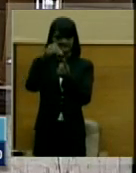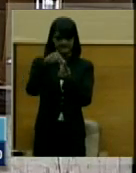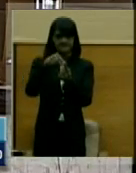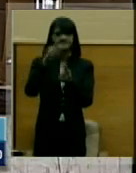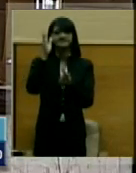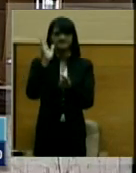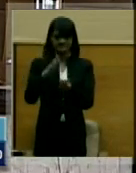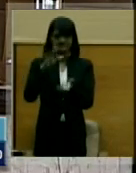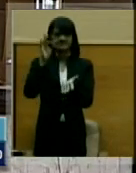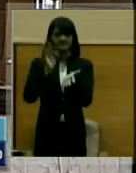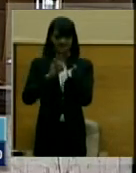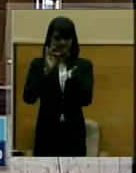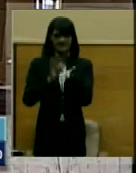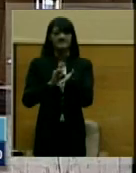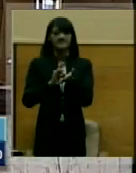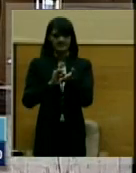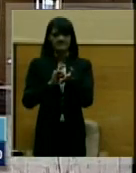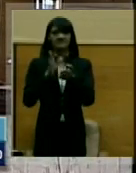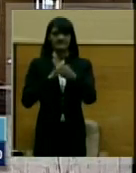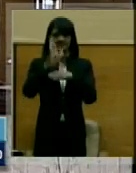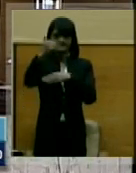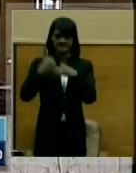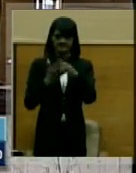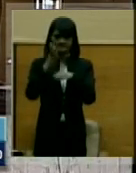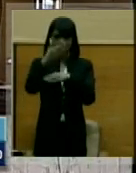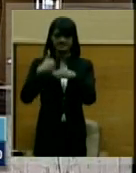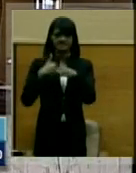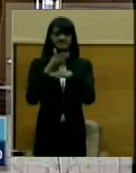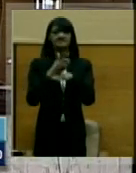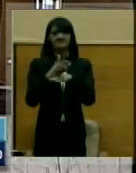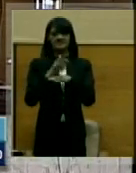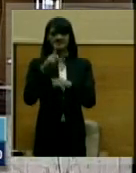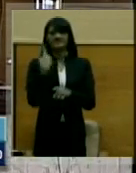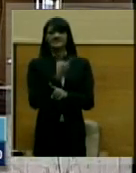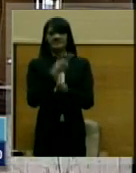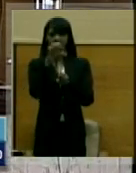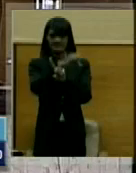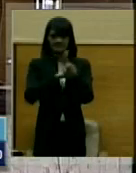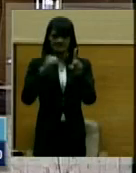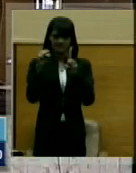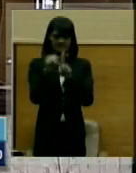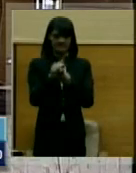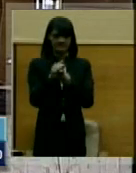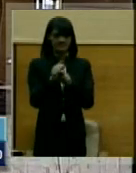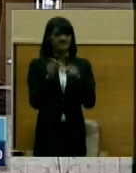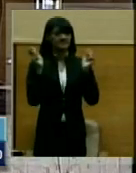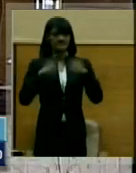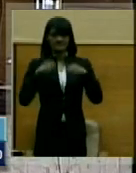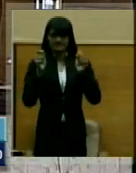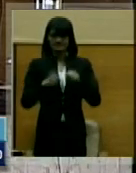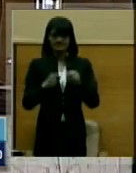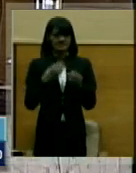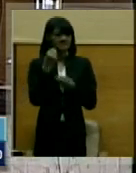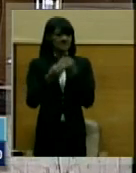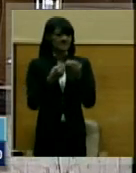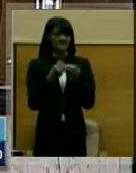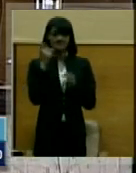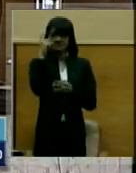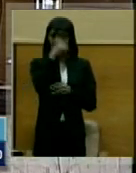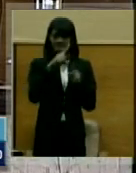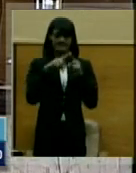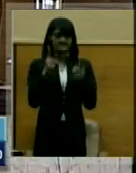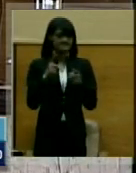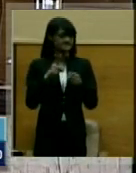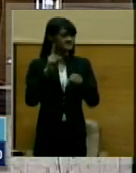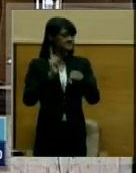falta generalizada de acessibilidade em nossa sociedade. Nosso caminho pode ser mais árduo e penoso, ao termos